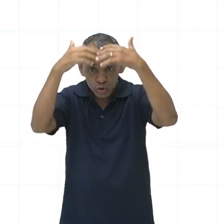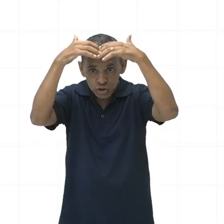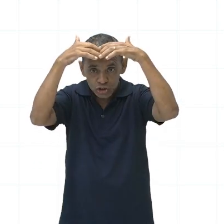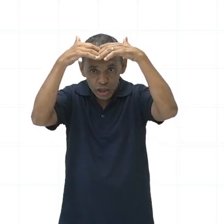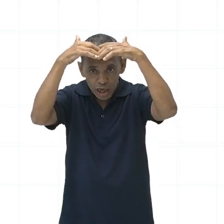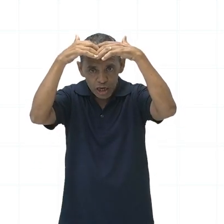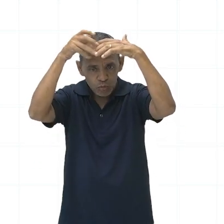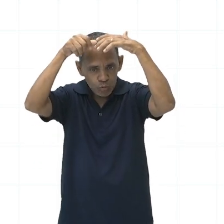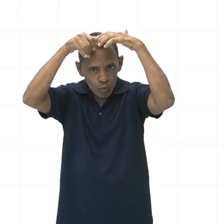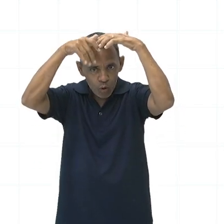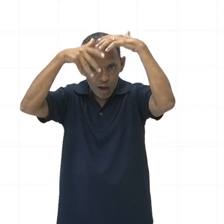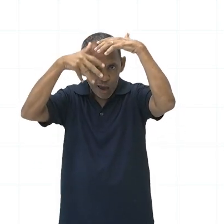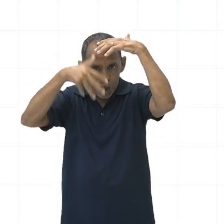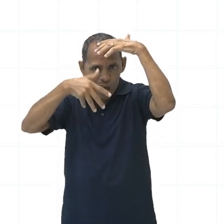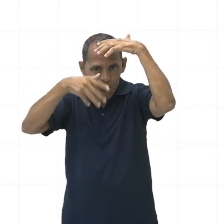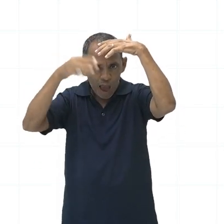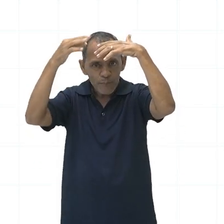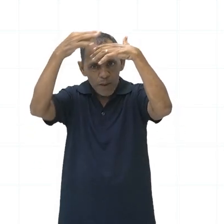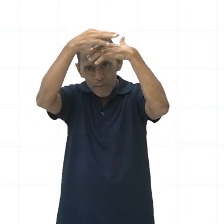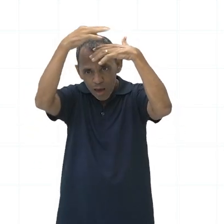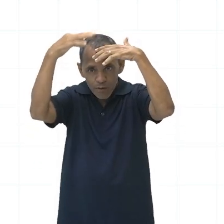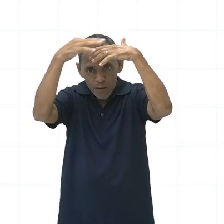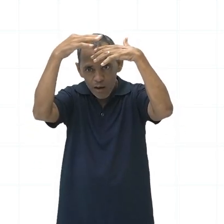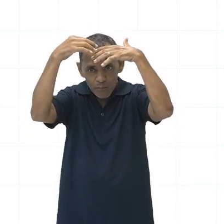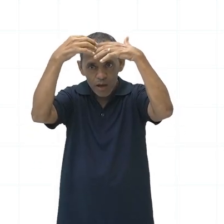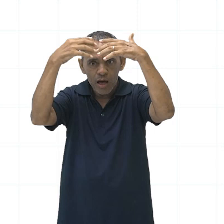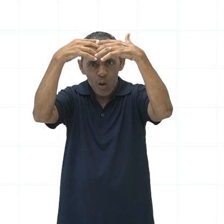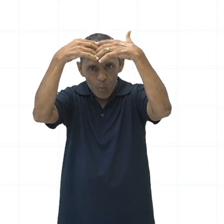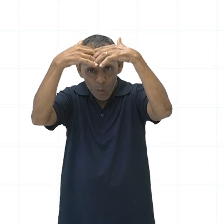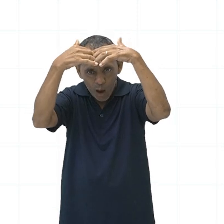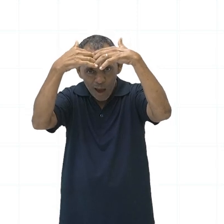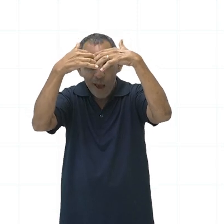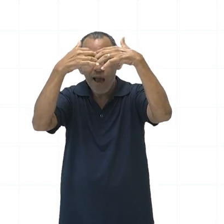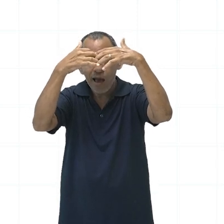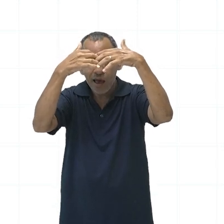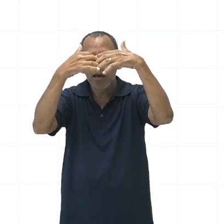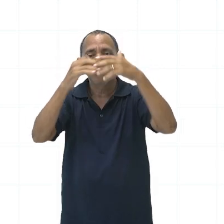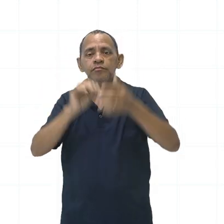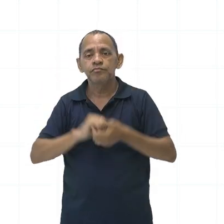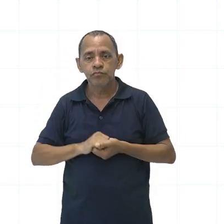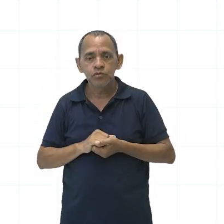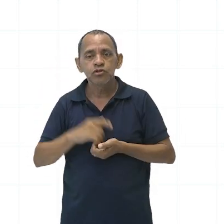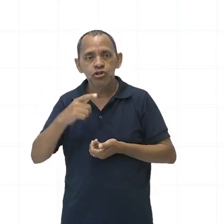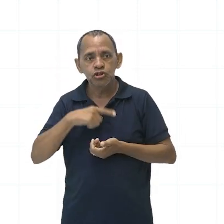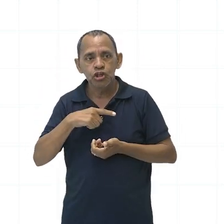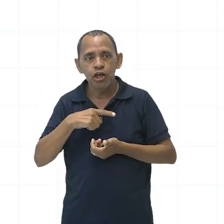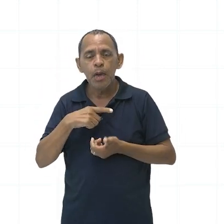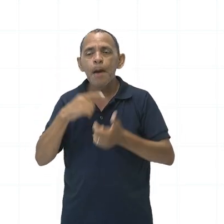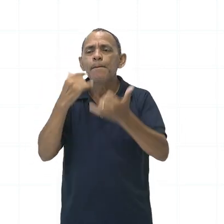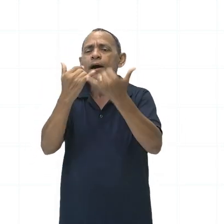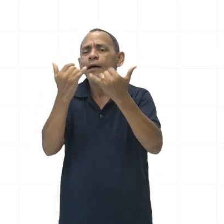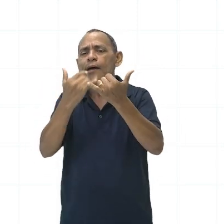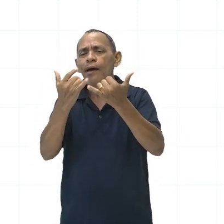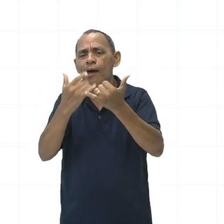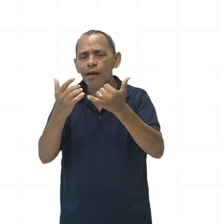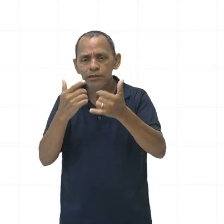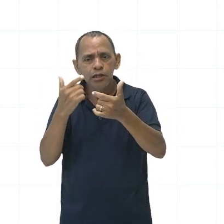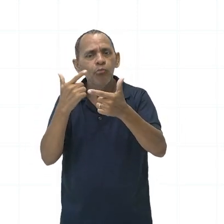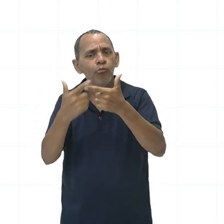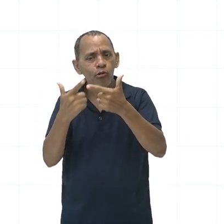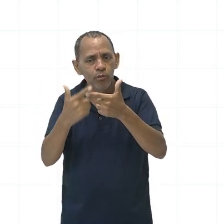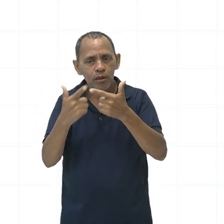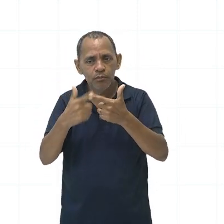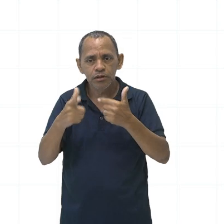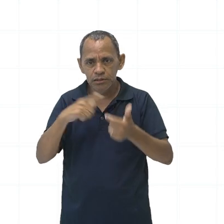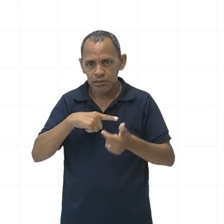dos neurônios e os sinais químicos cerebrais se tornam anormais, deixando sua atividade desordenada. É